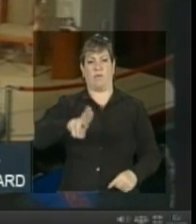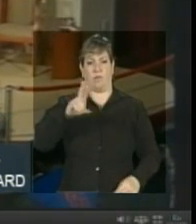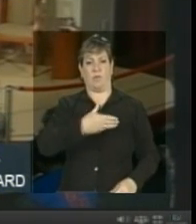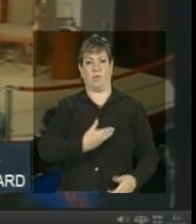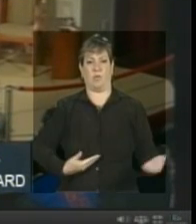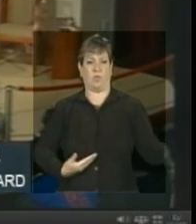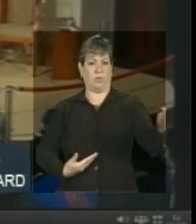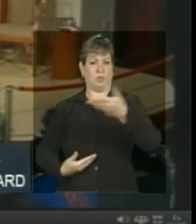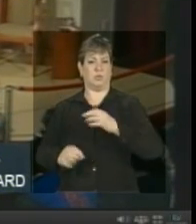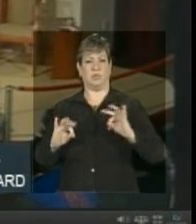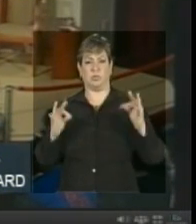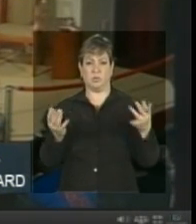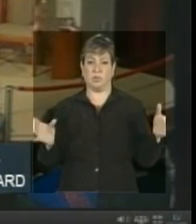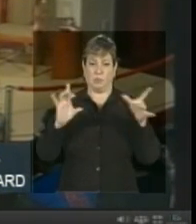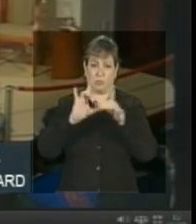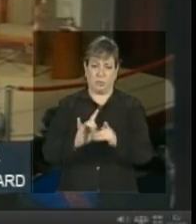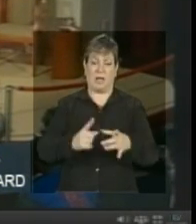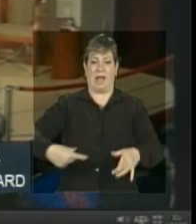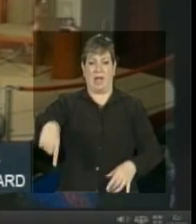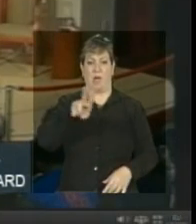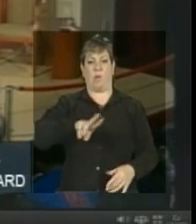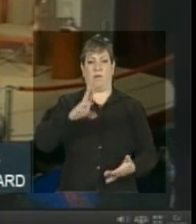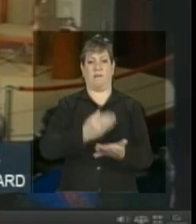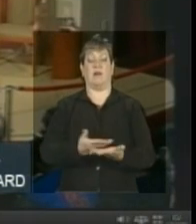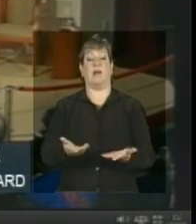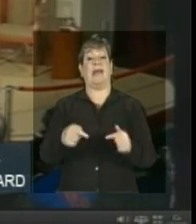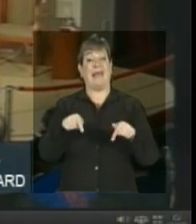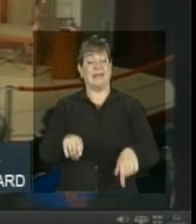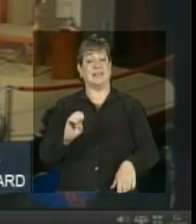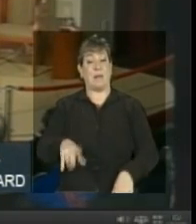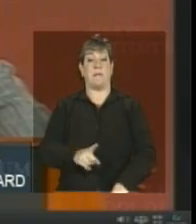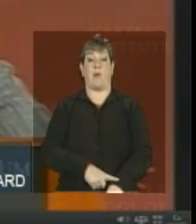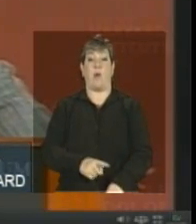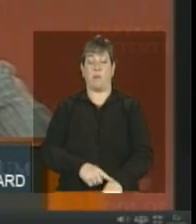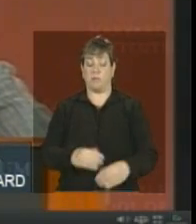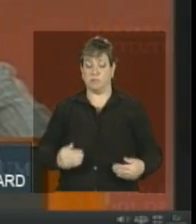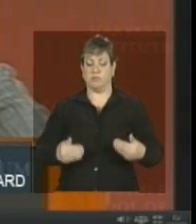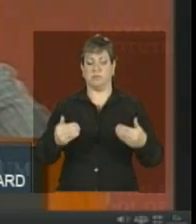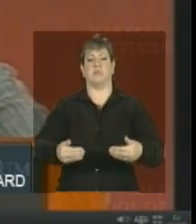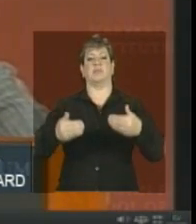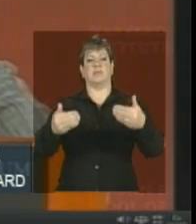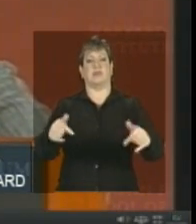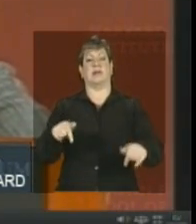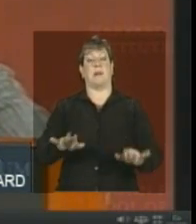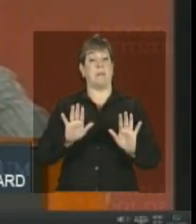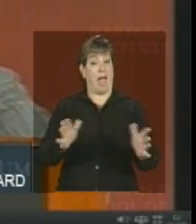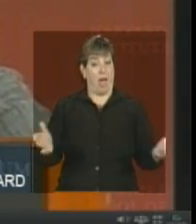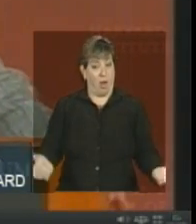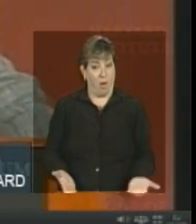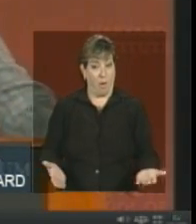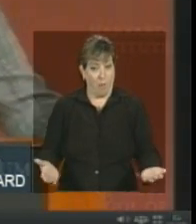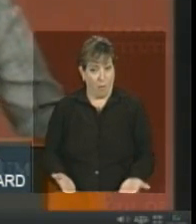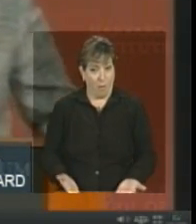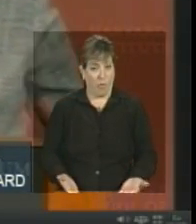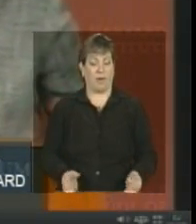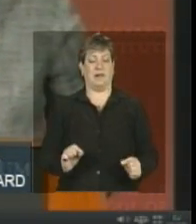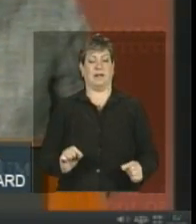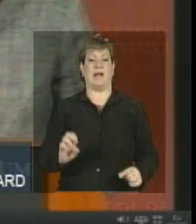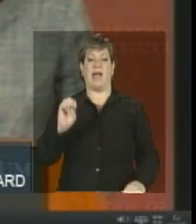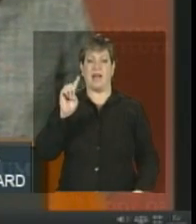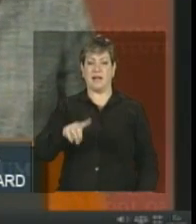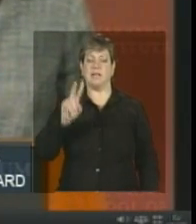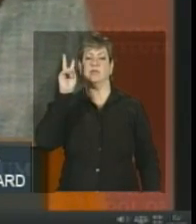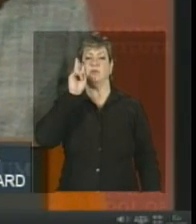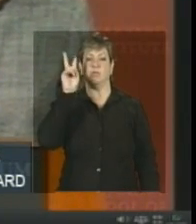nas universidades, são momentos e são passos nesse processo. Mas agora, trata-se